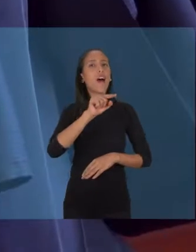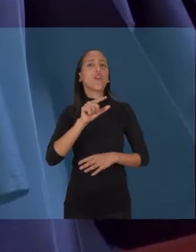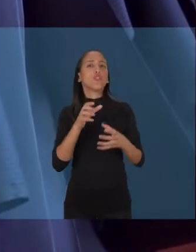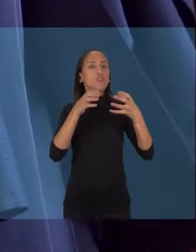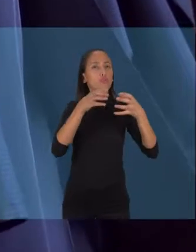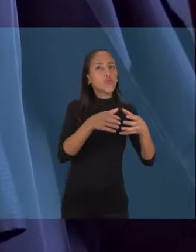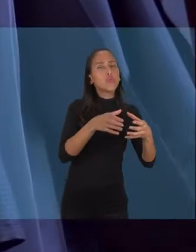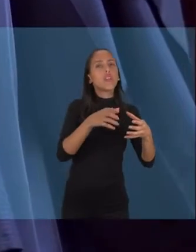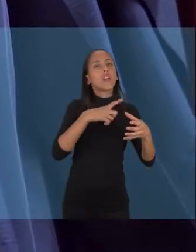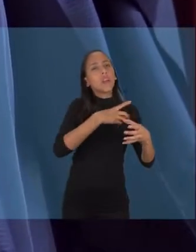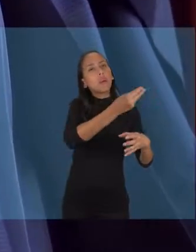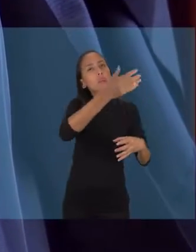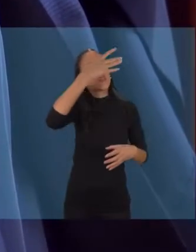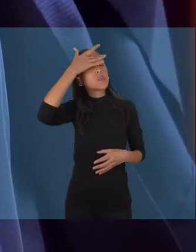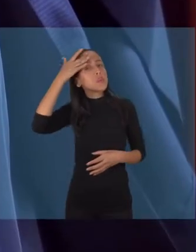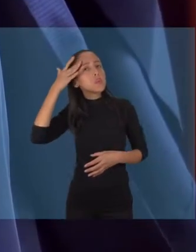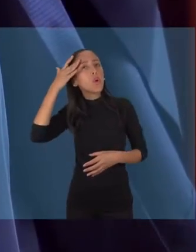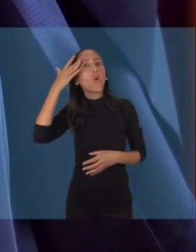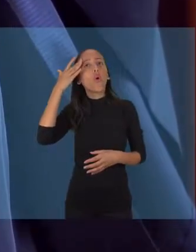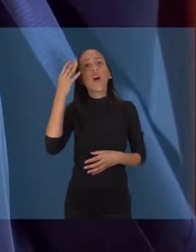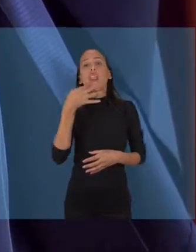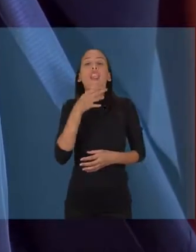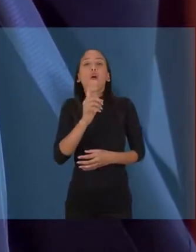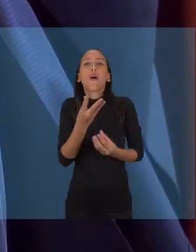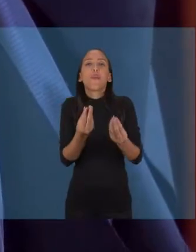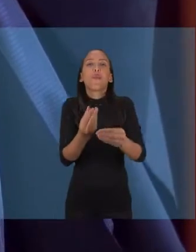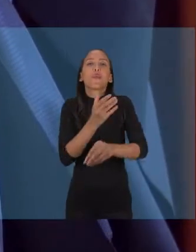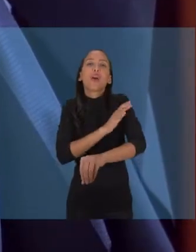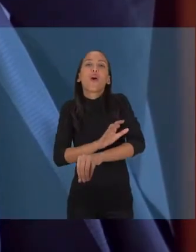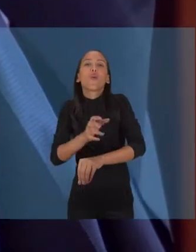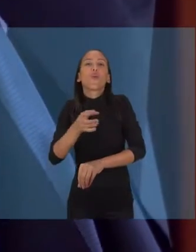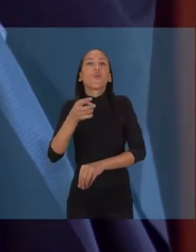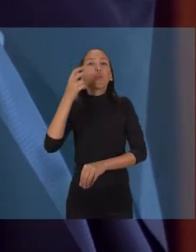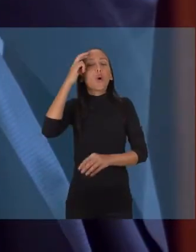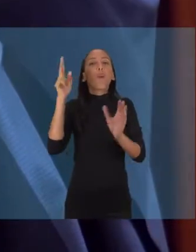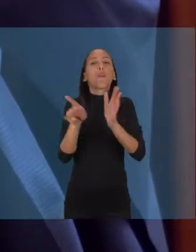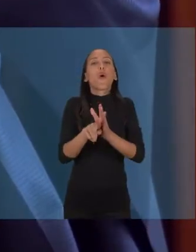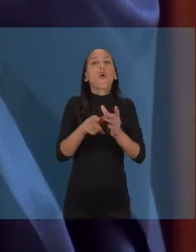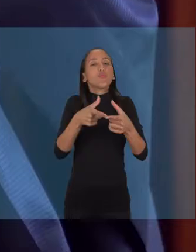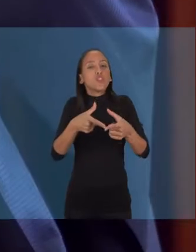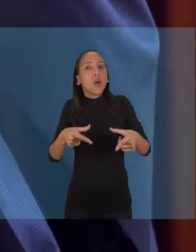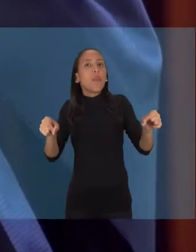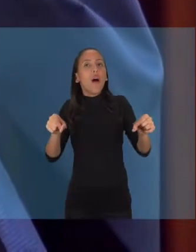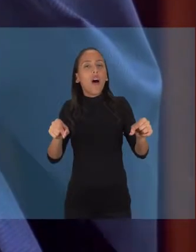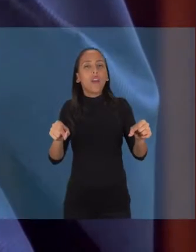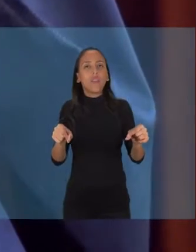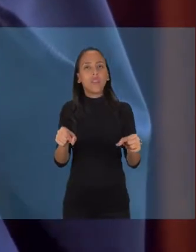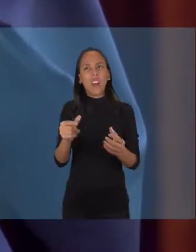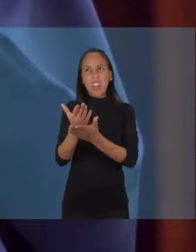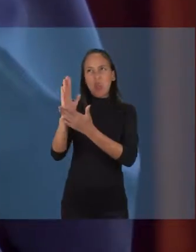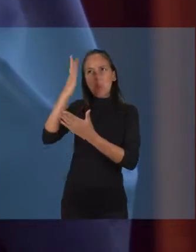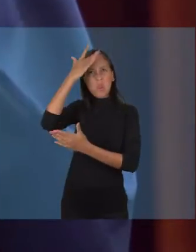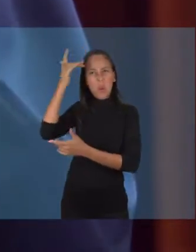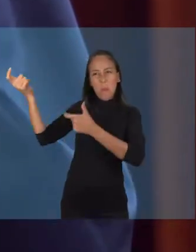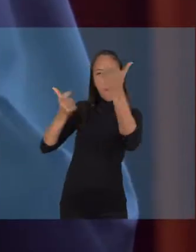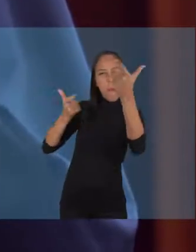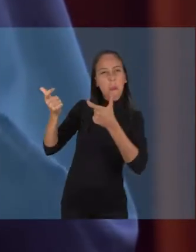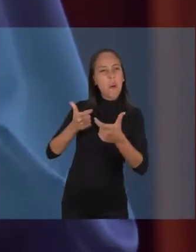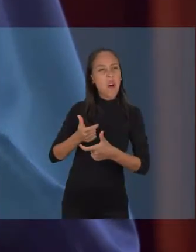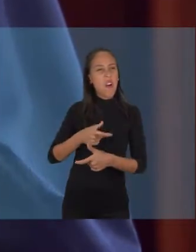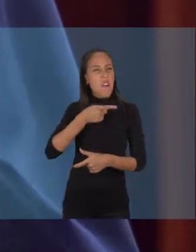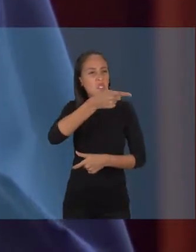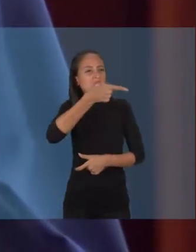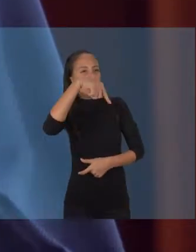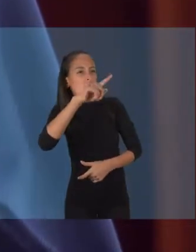familiarizadas com a cultura japonesa e querem me converter para outras religiões, aquelas pessoas que ficam gritando na rua, né? Você vai